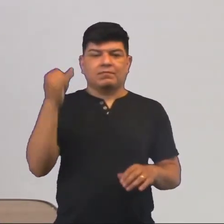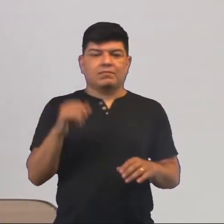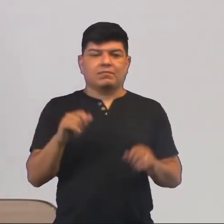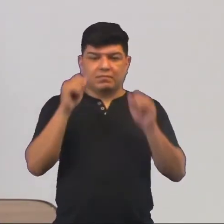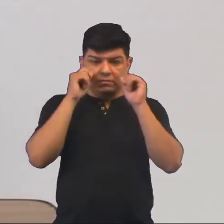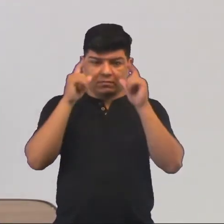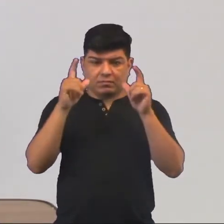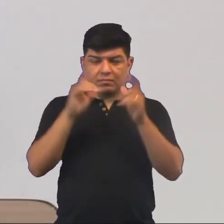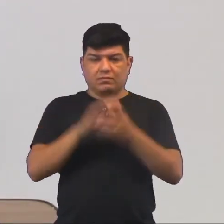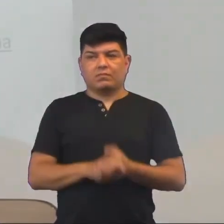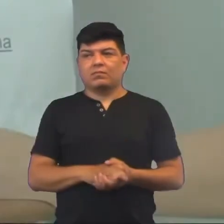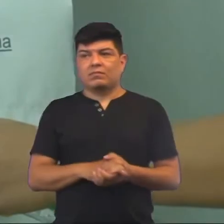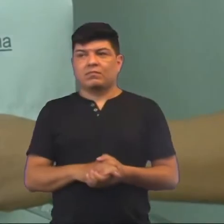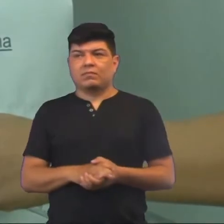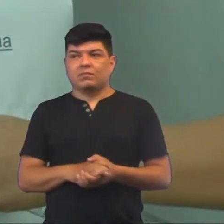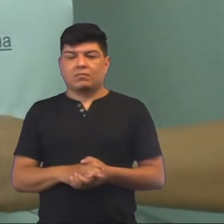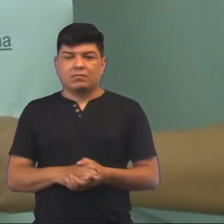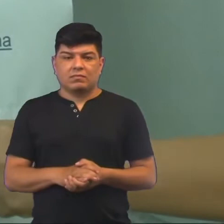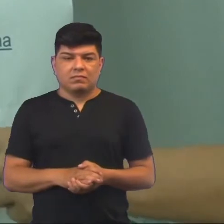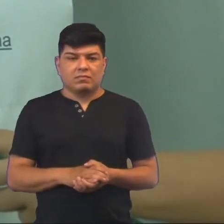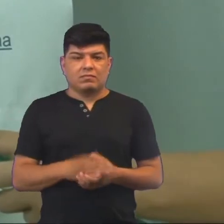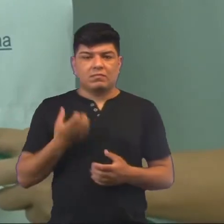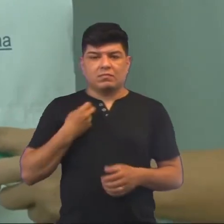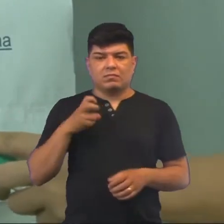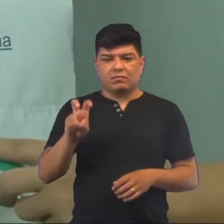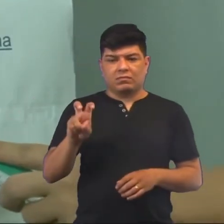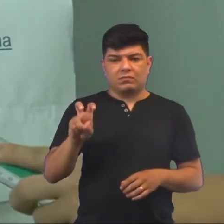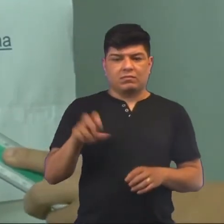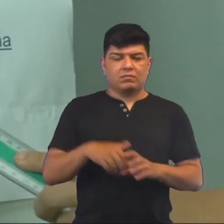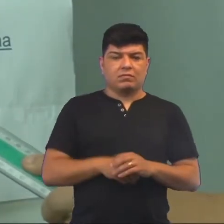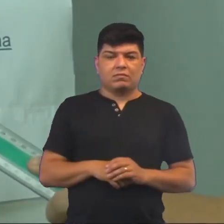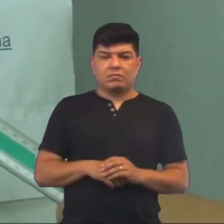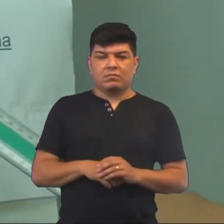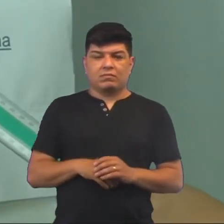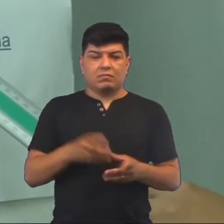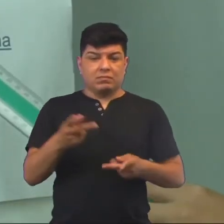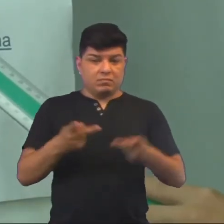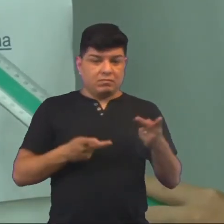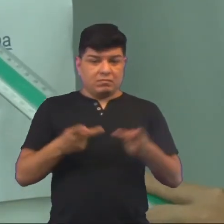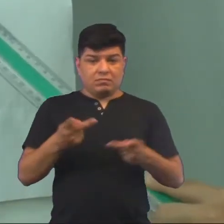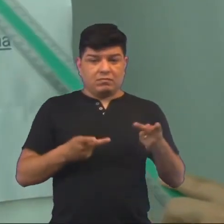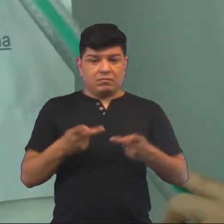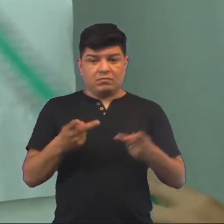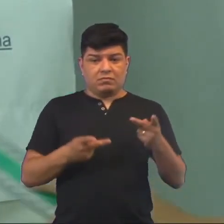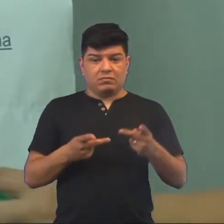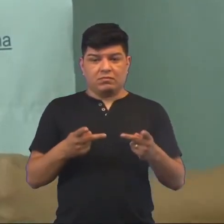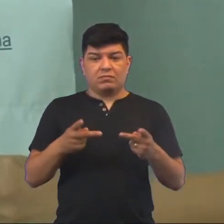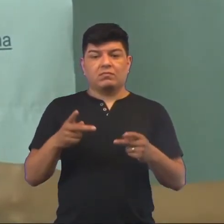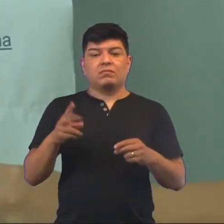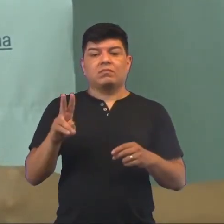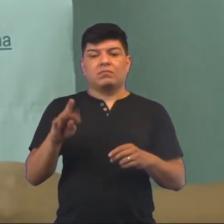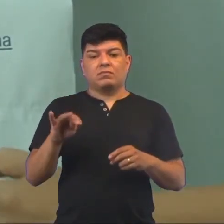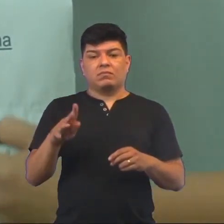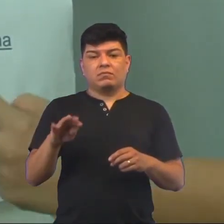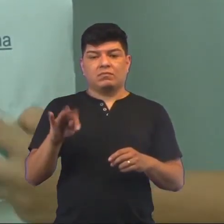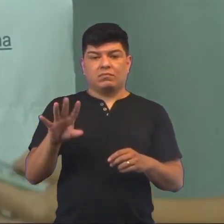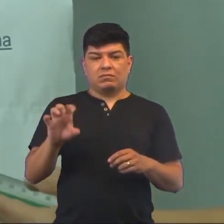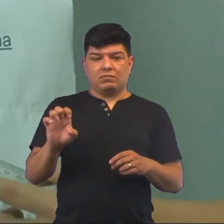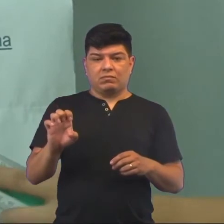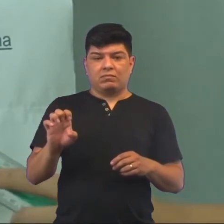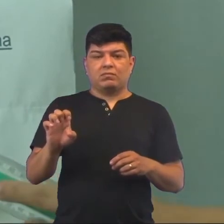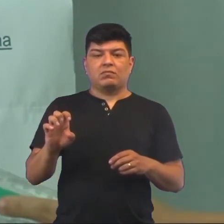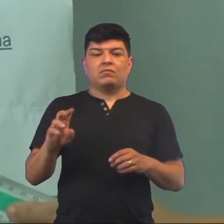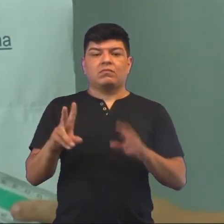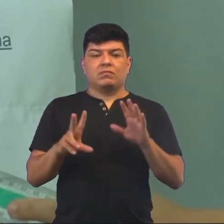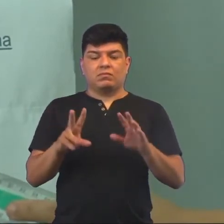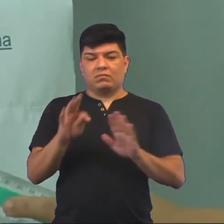bem atenção, ó. Questão 5. Vamos planejar a produção de um verbete de enciclopédia, no caso,